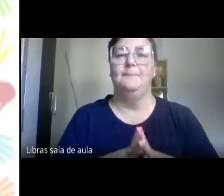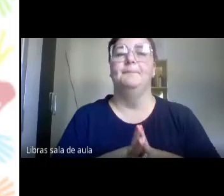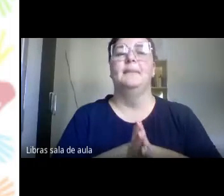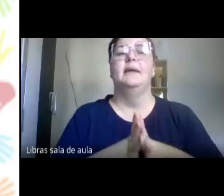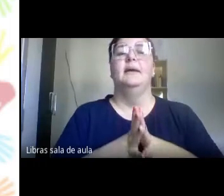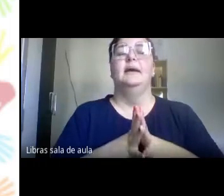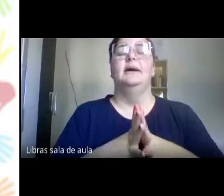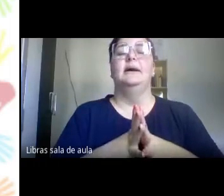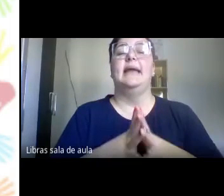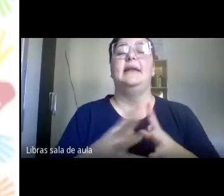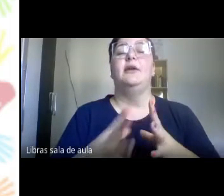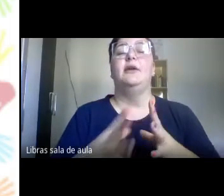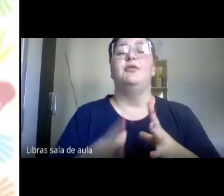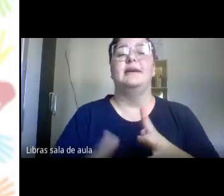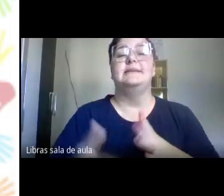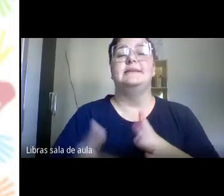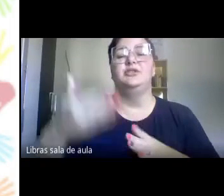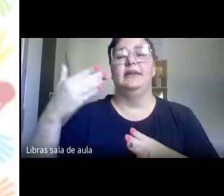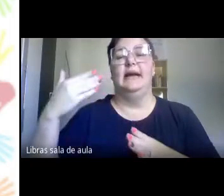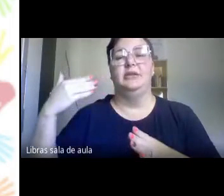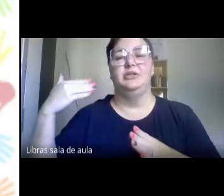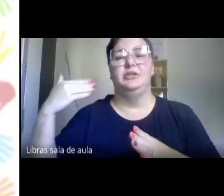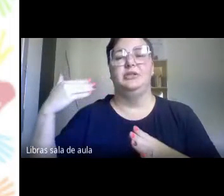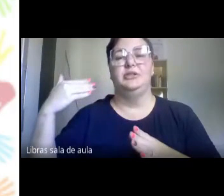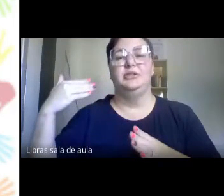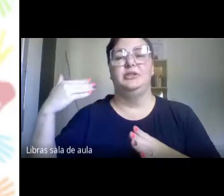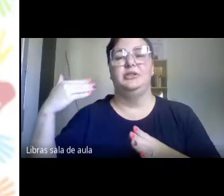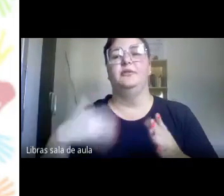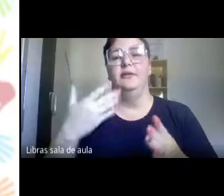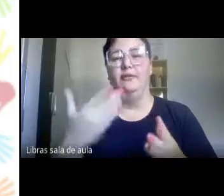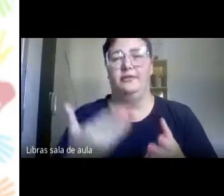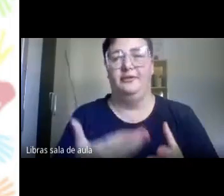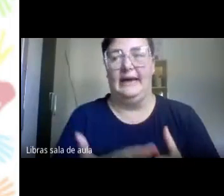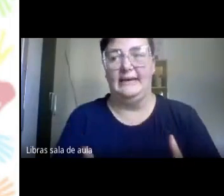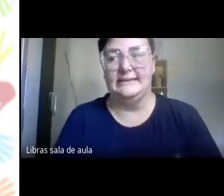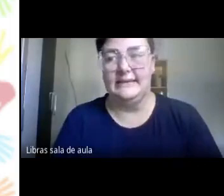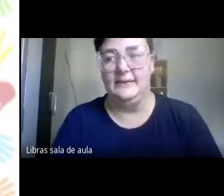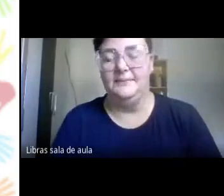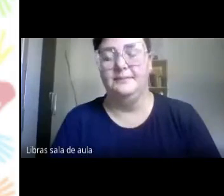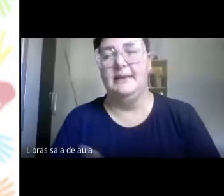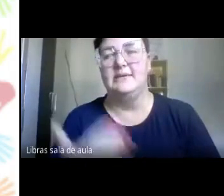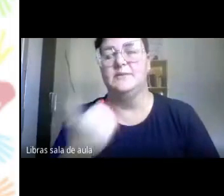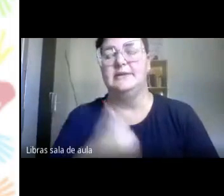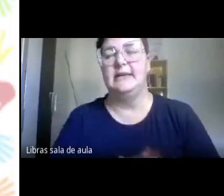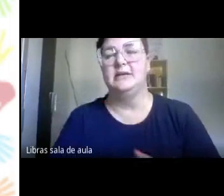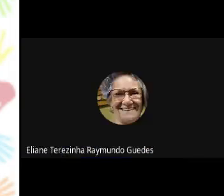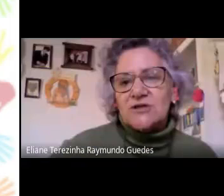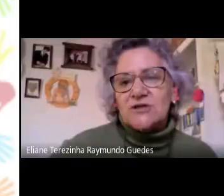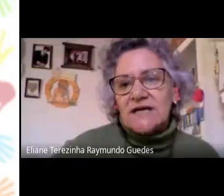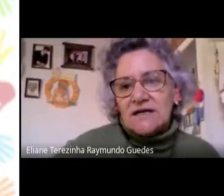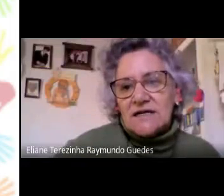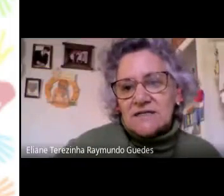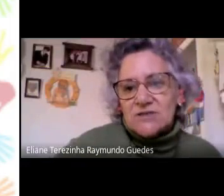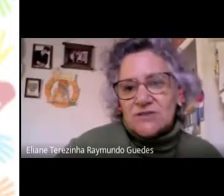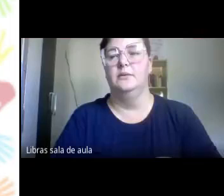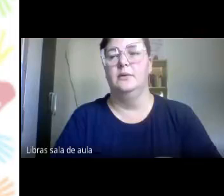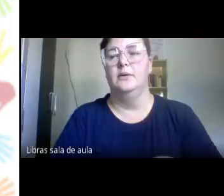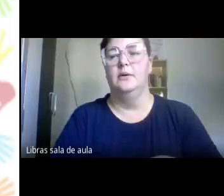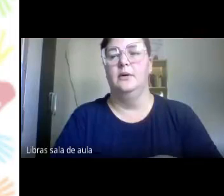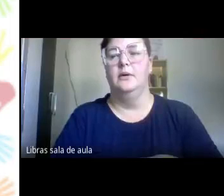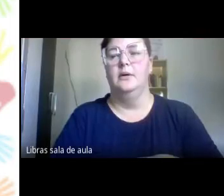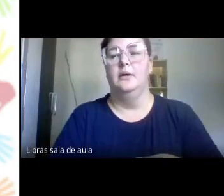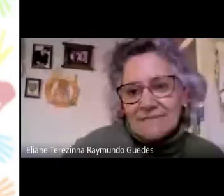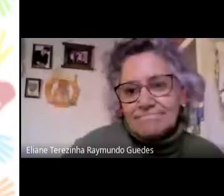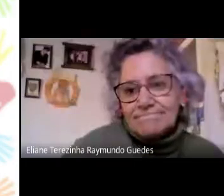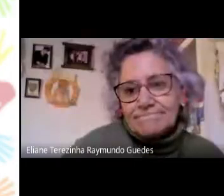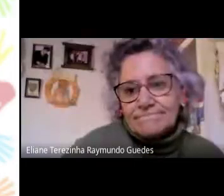lá. Quem não fez a atividade anterior, por favor, faça, mesmo que seja... O questionário era só